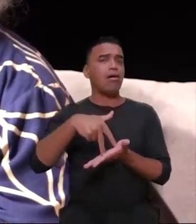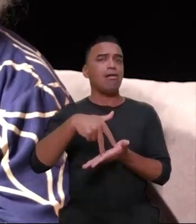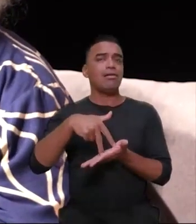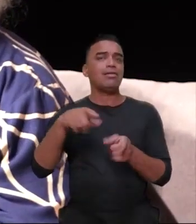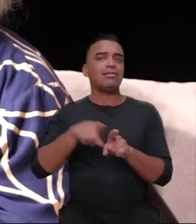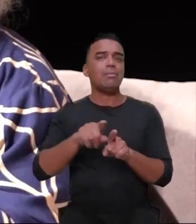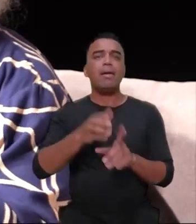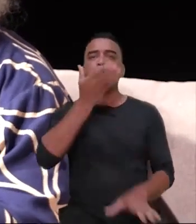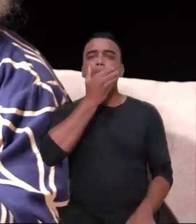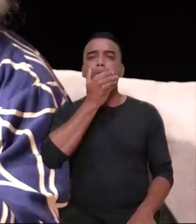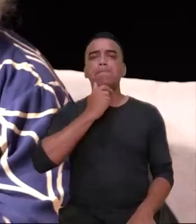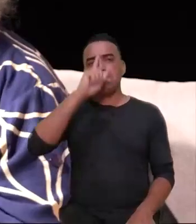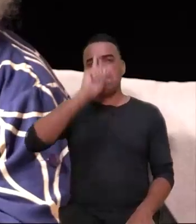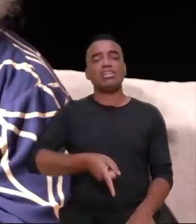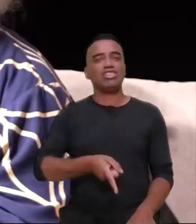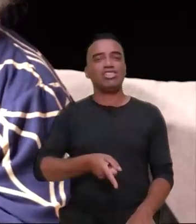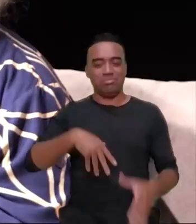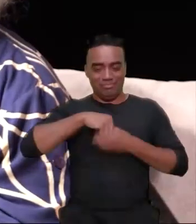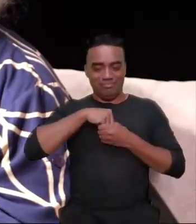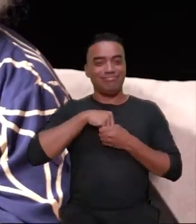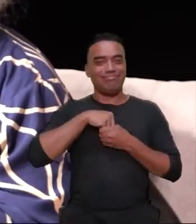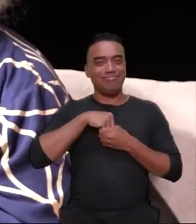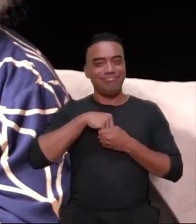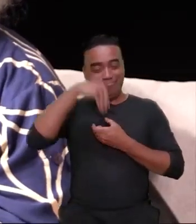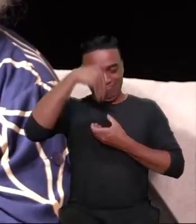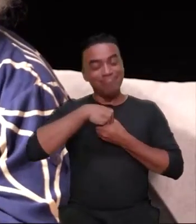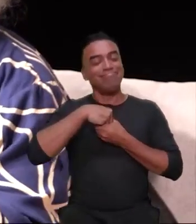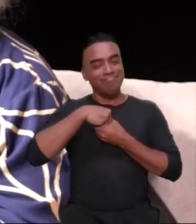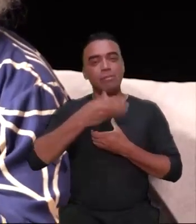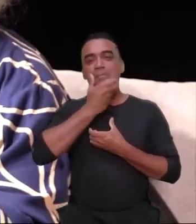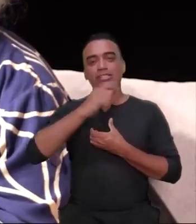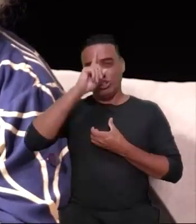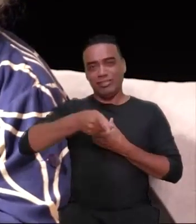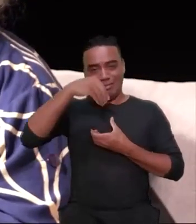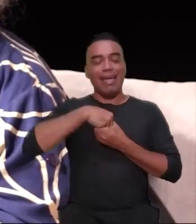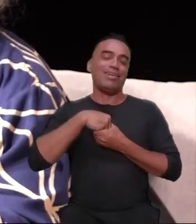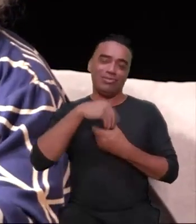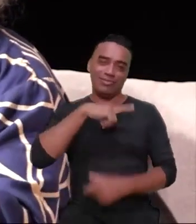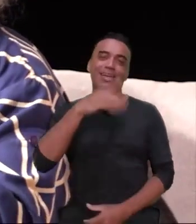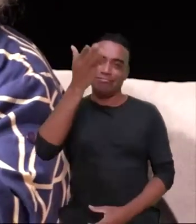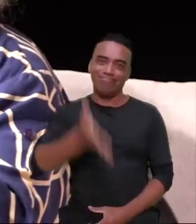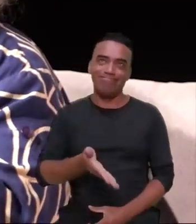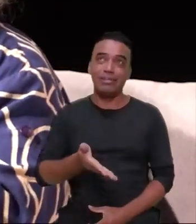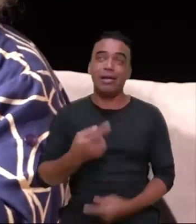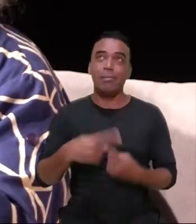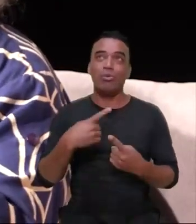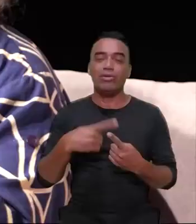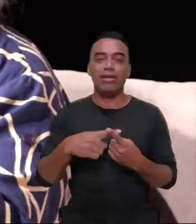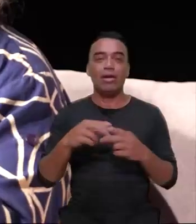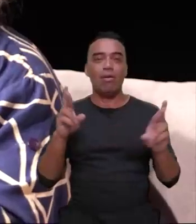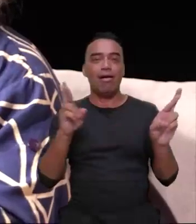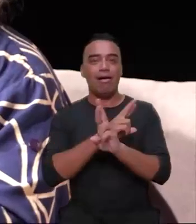machismo também ainda muito grande, porque o sujeito tem